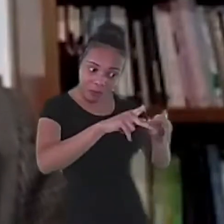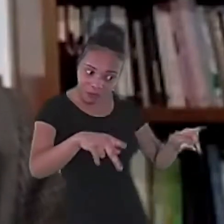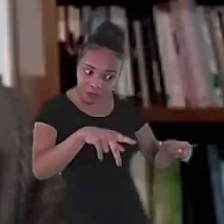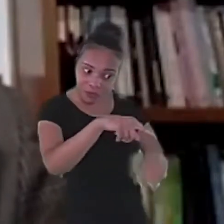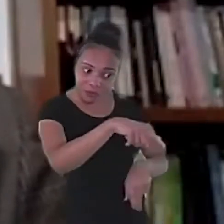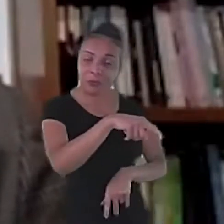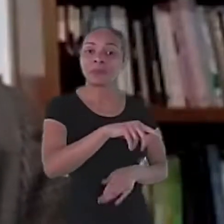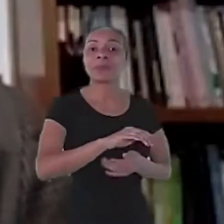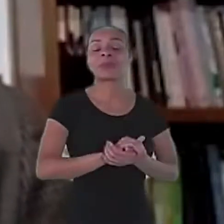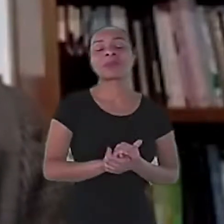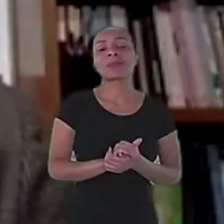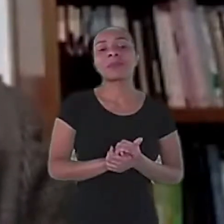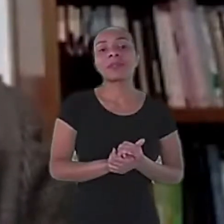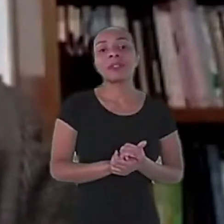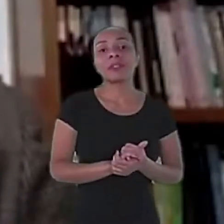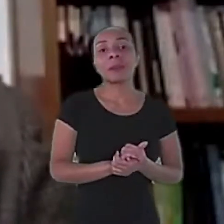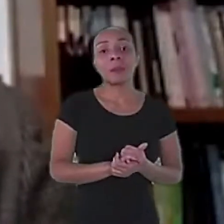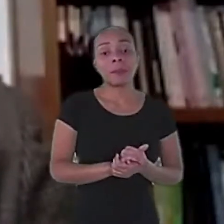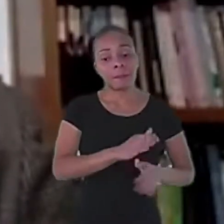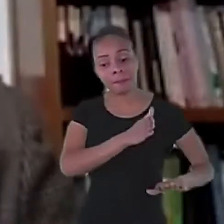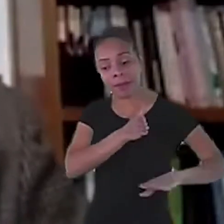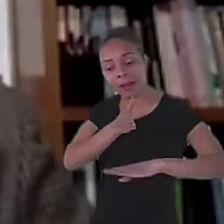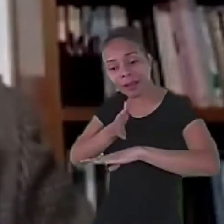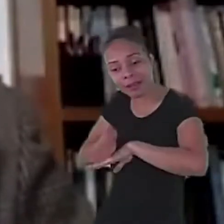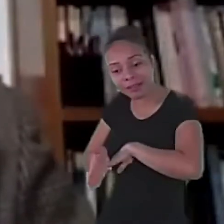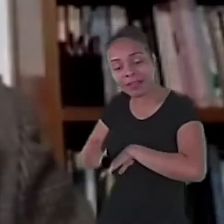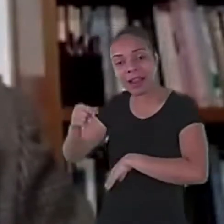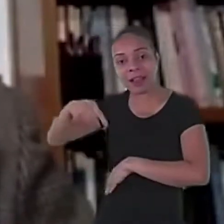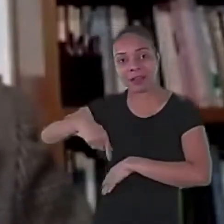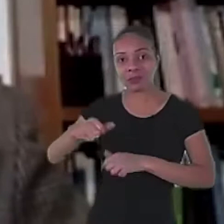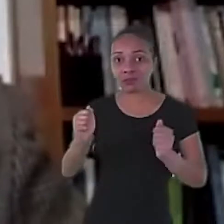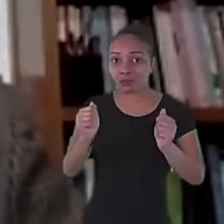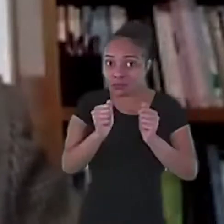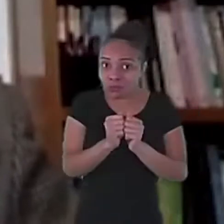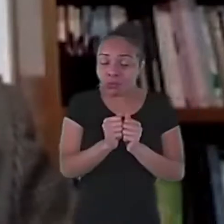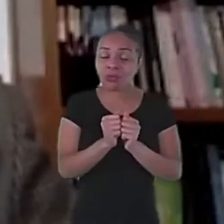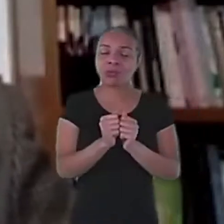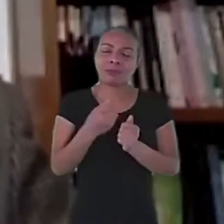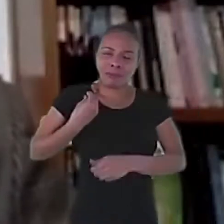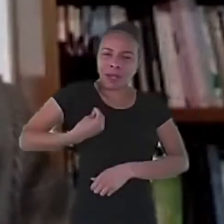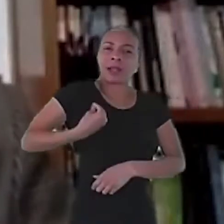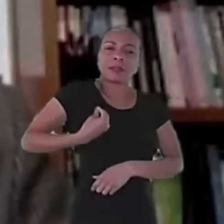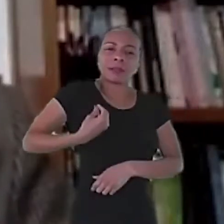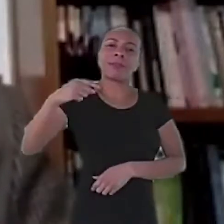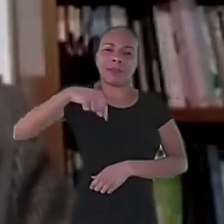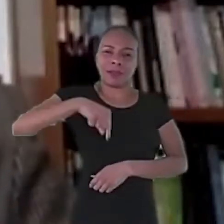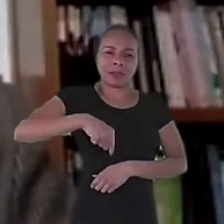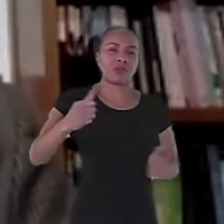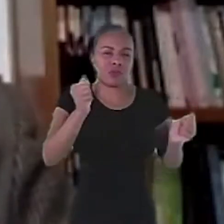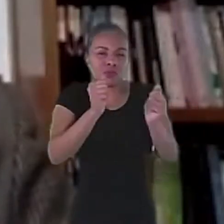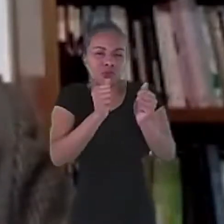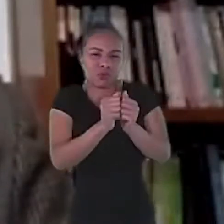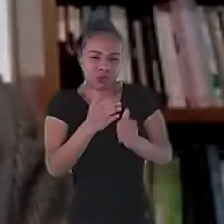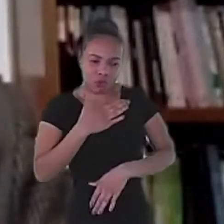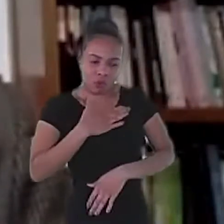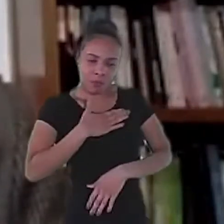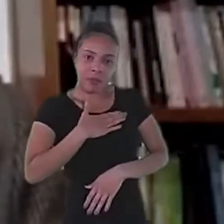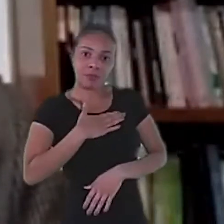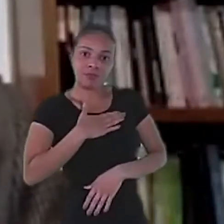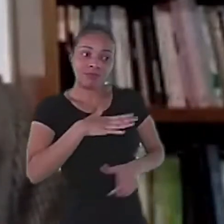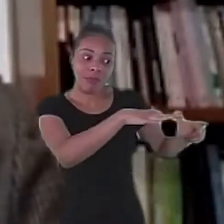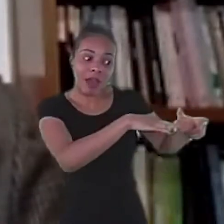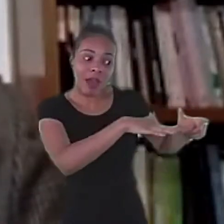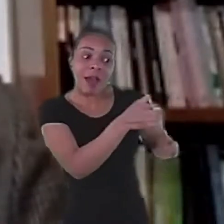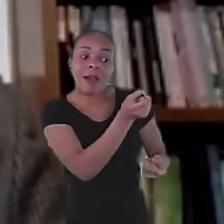empresa, ele abordando aspectos históricos e econômicos, e ele aceitou